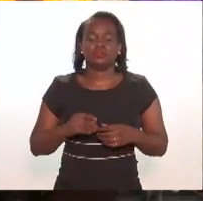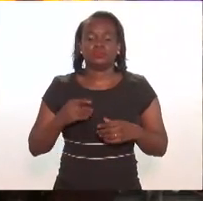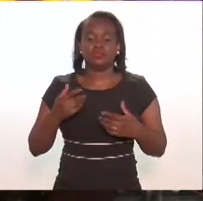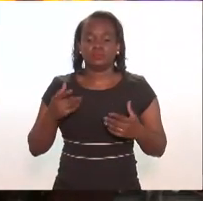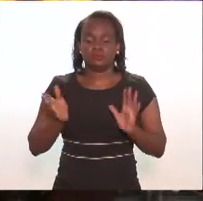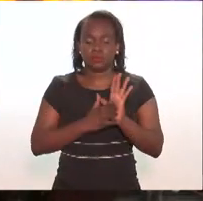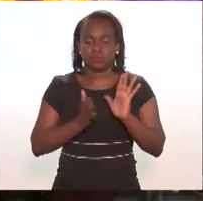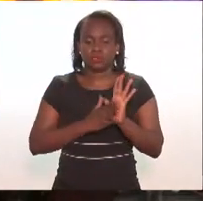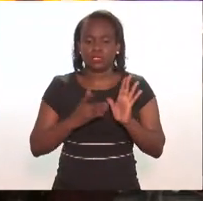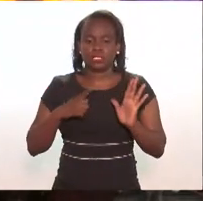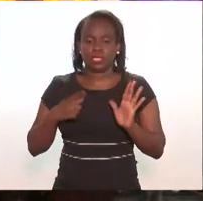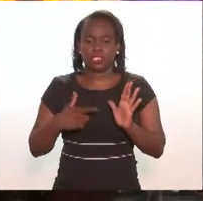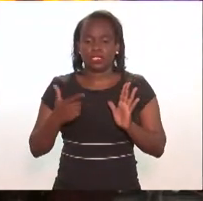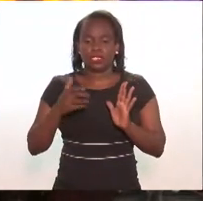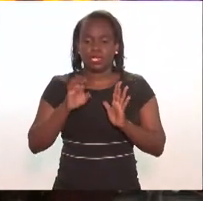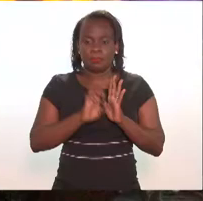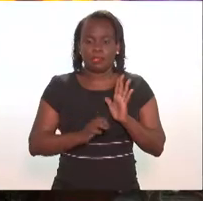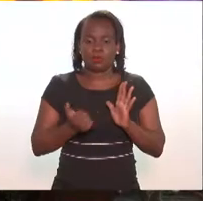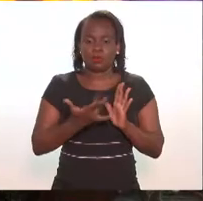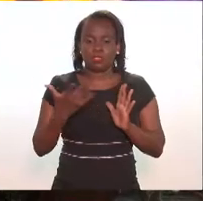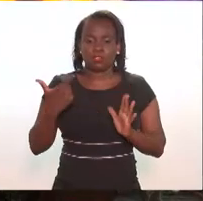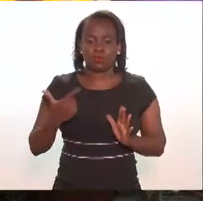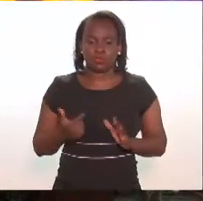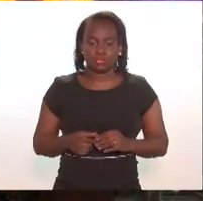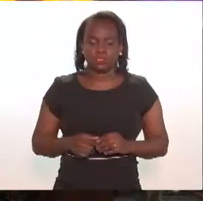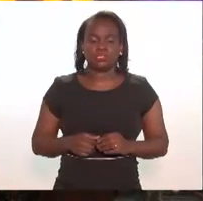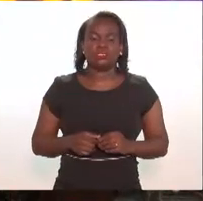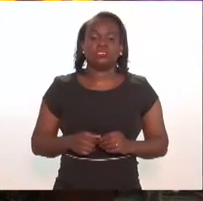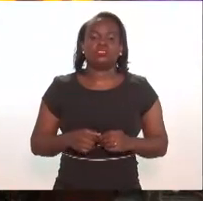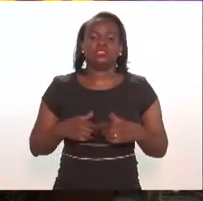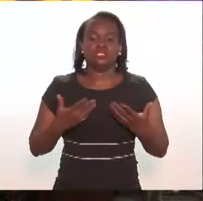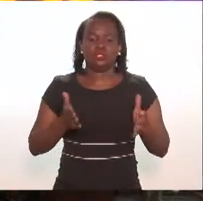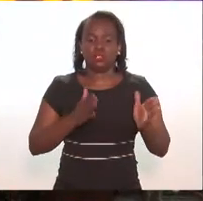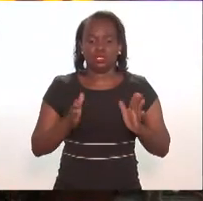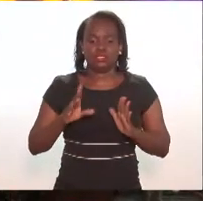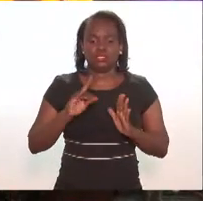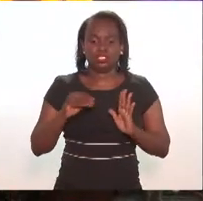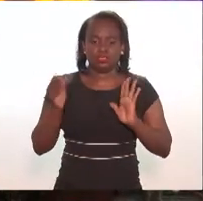Presente proposta, recebeu 12 emendas. Incluído na